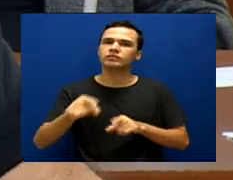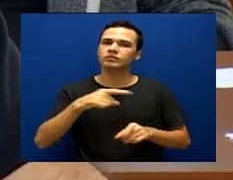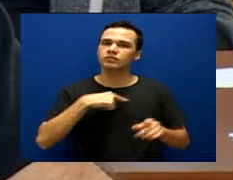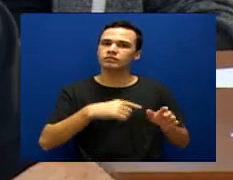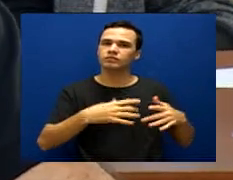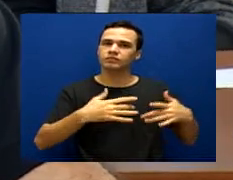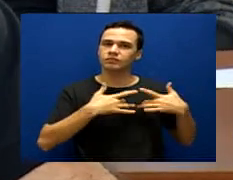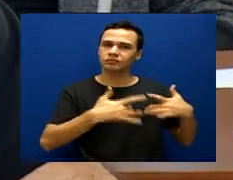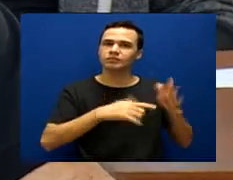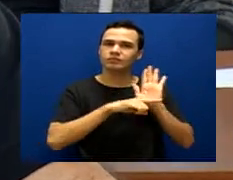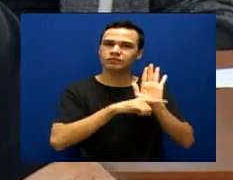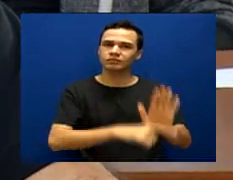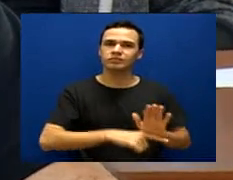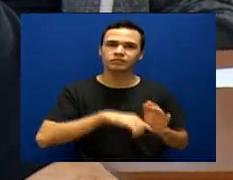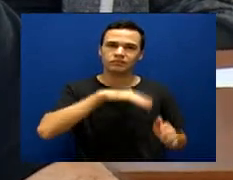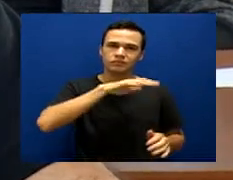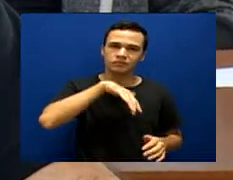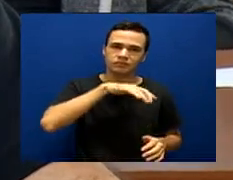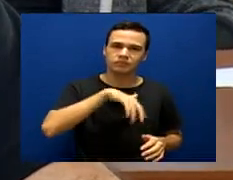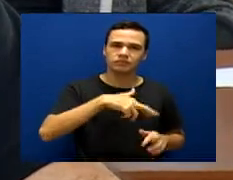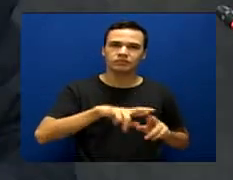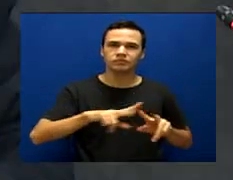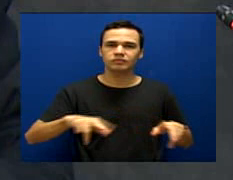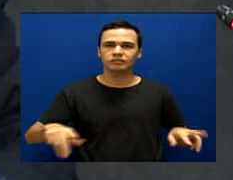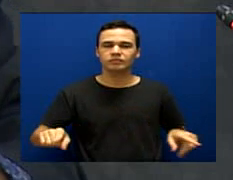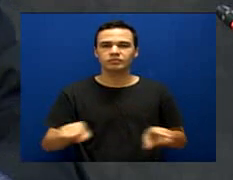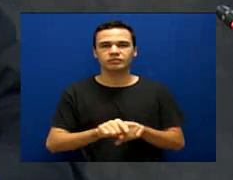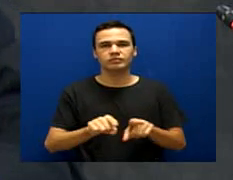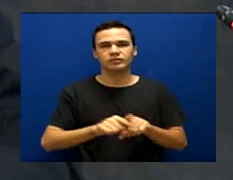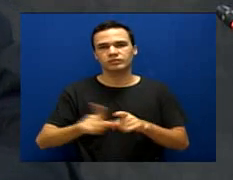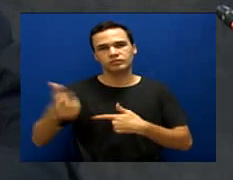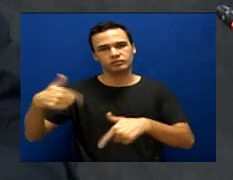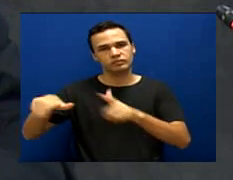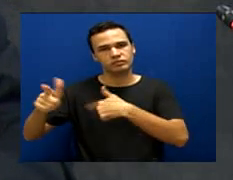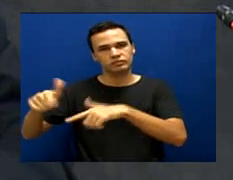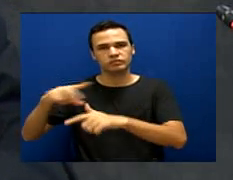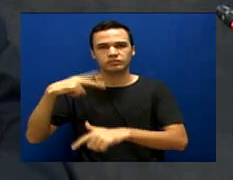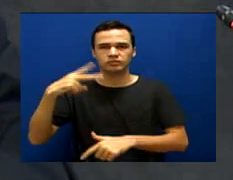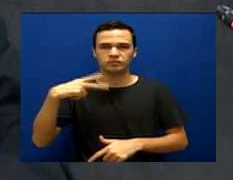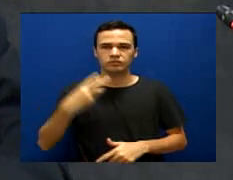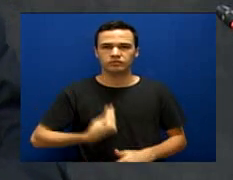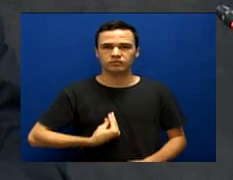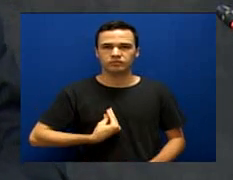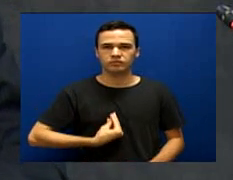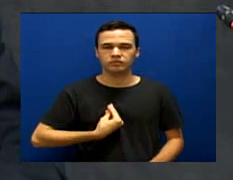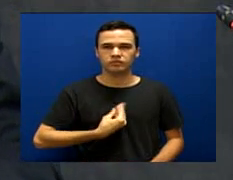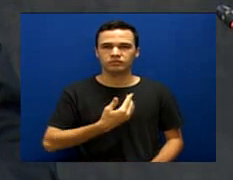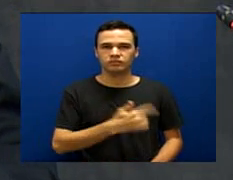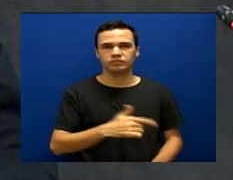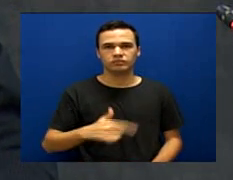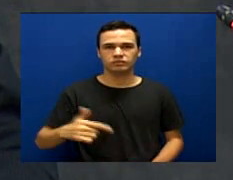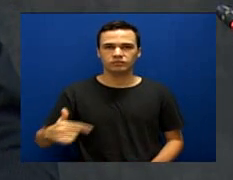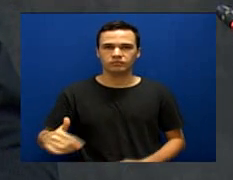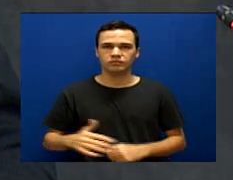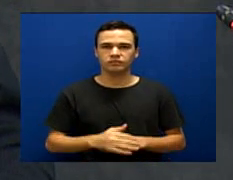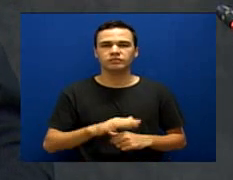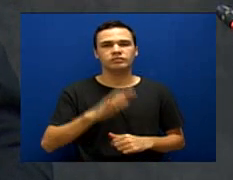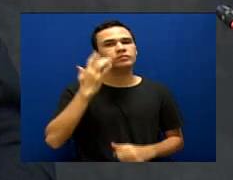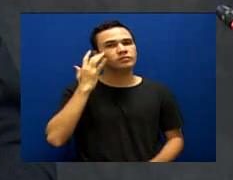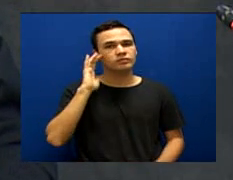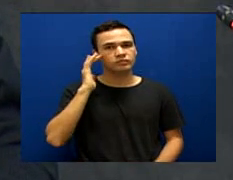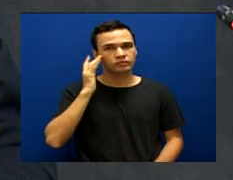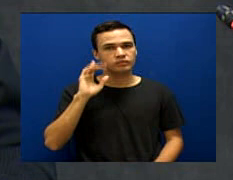animal, né? E tem outros vereadores também que não estão presentes aqui, mas já demonstraram solidariedade para nós. Eu acho que a